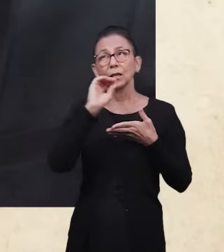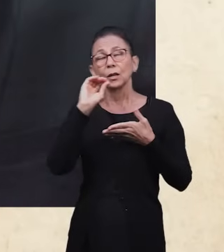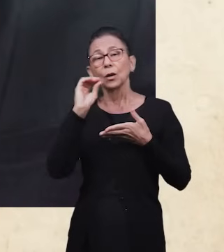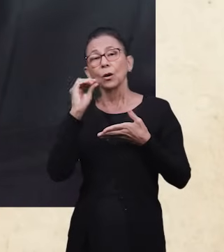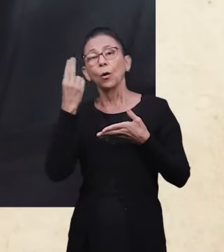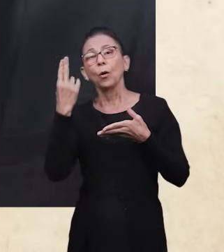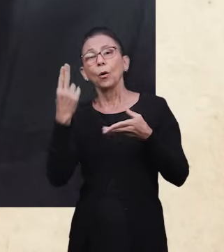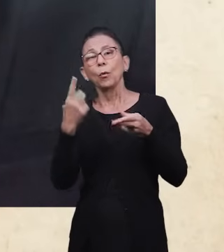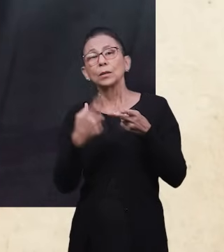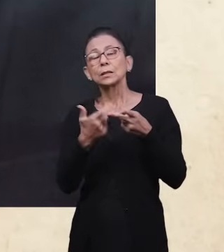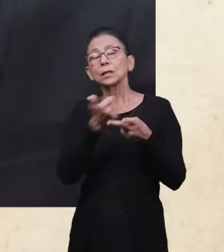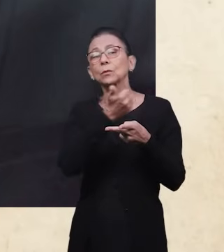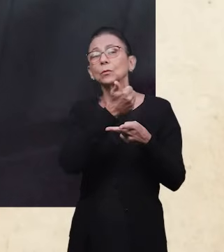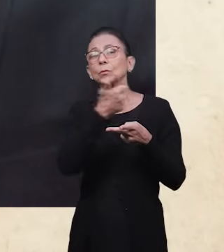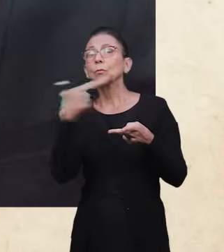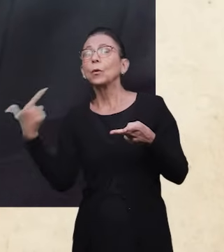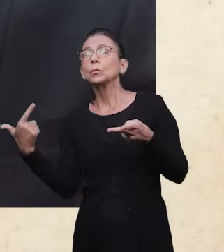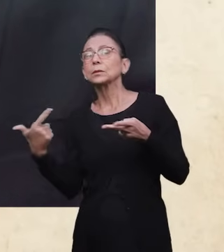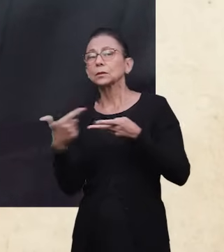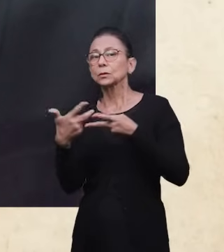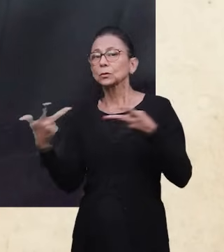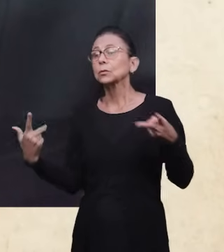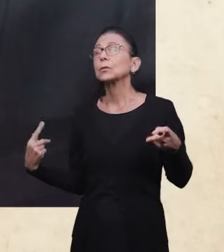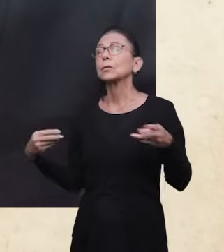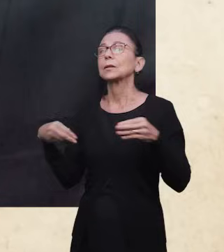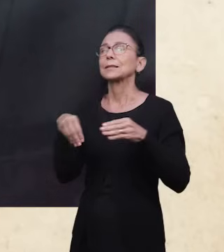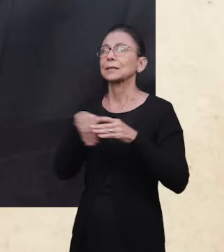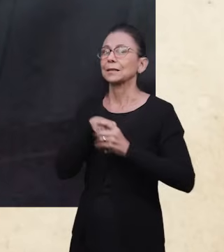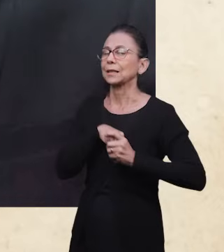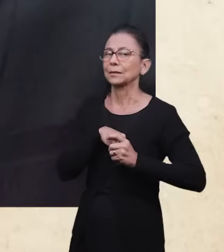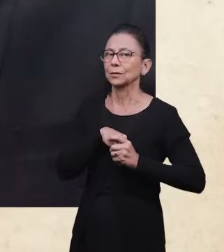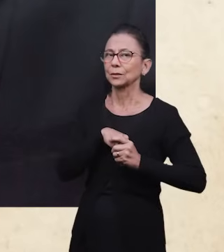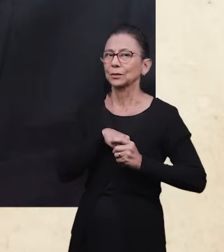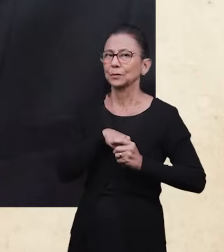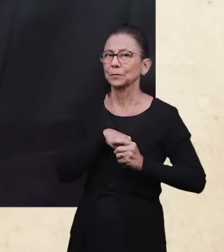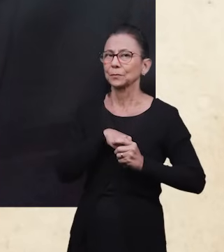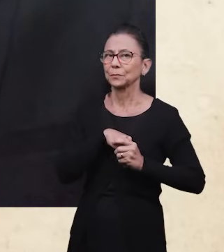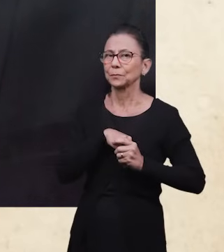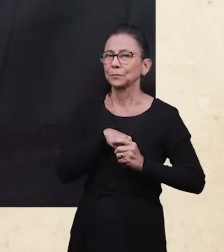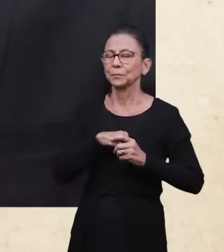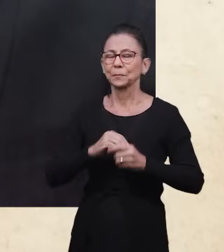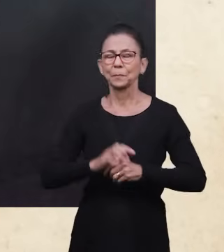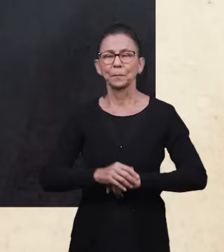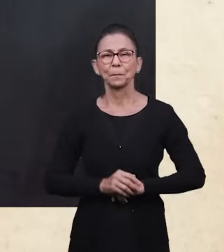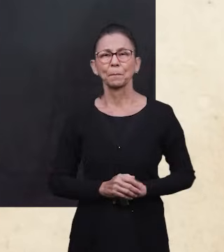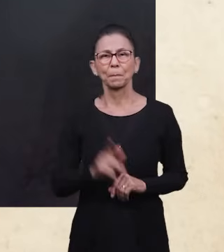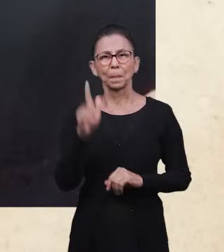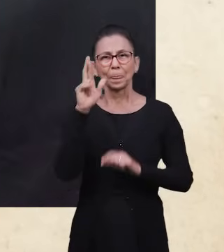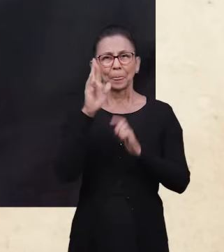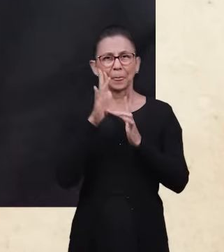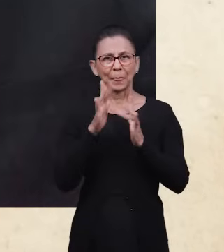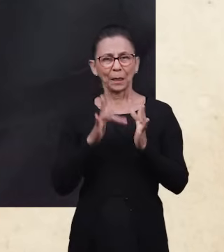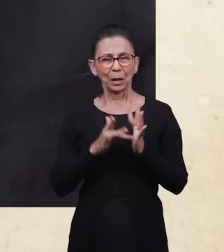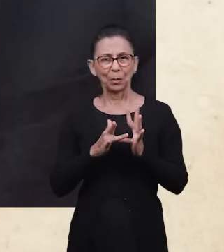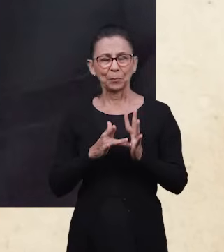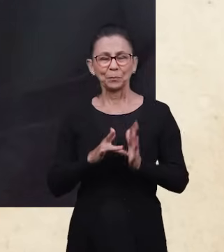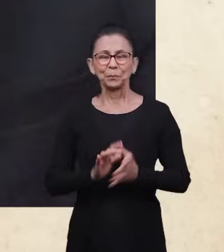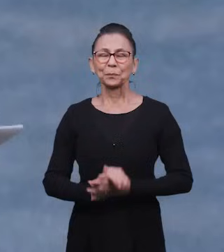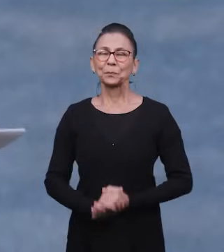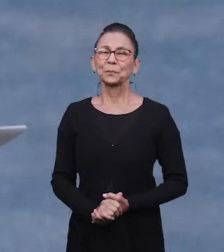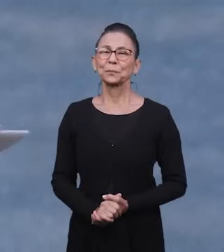bíblicos? Ou só por negar sangue e palavra ele já é definido como apóstata? Essa é a minha pergunta. A paz do